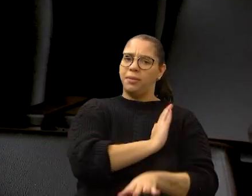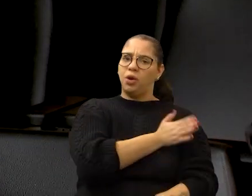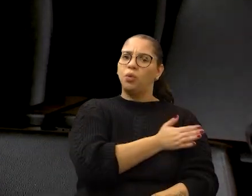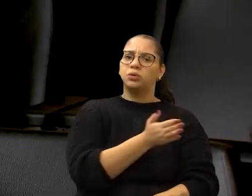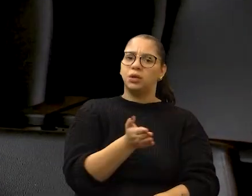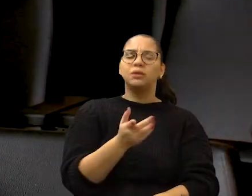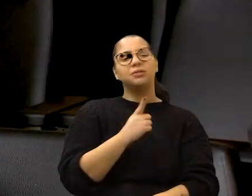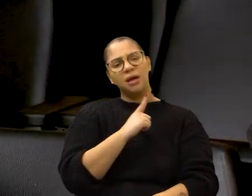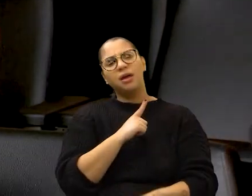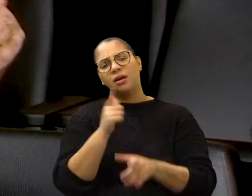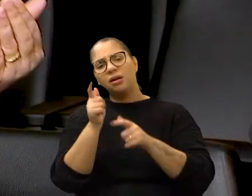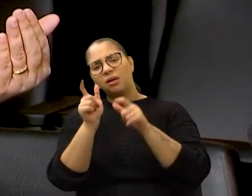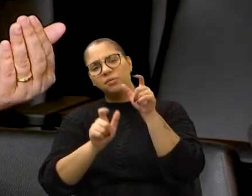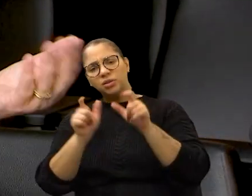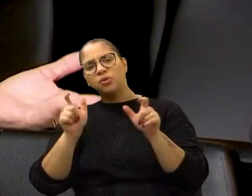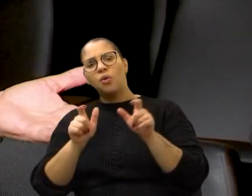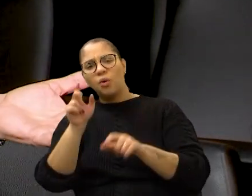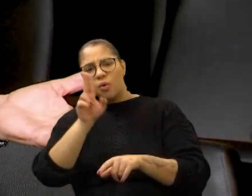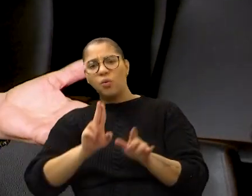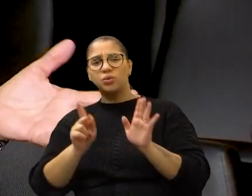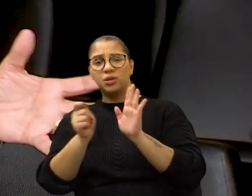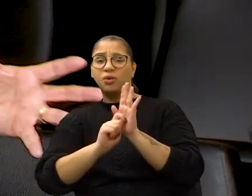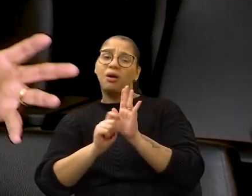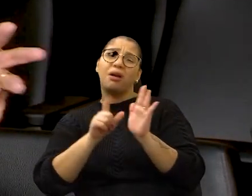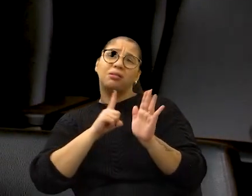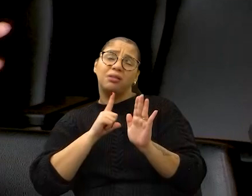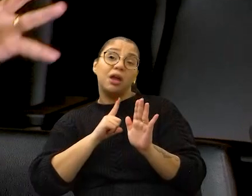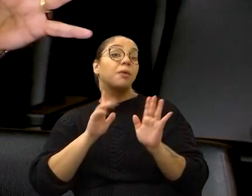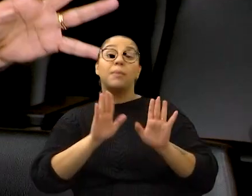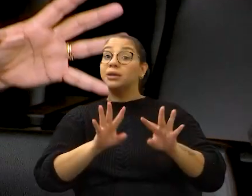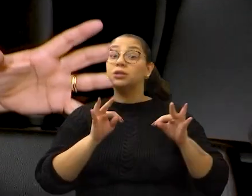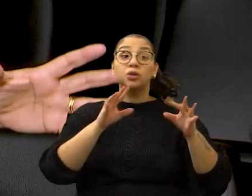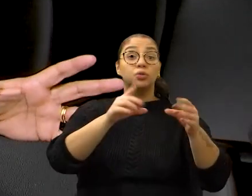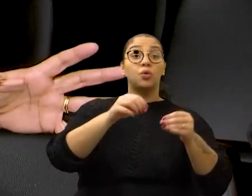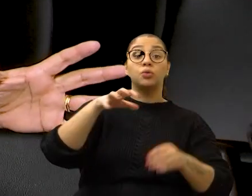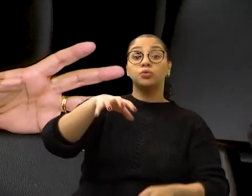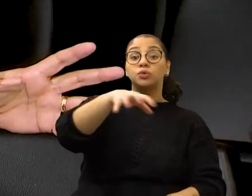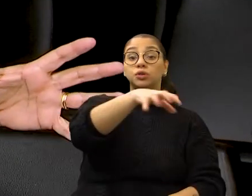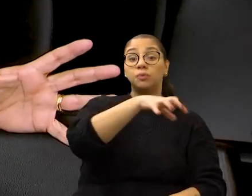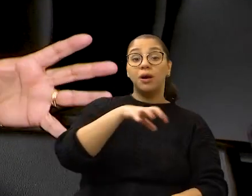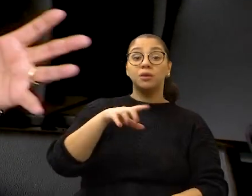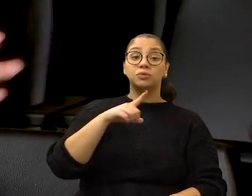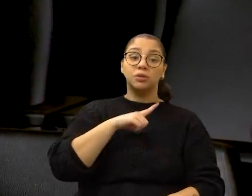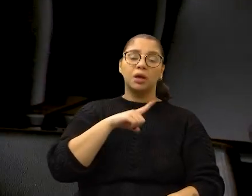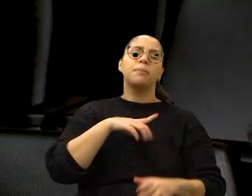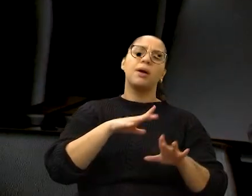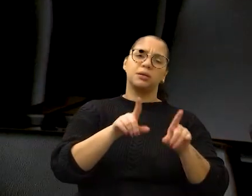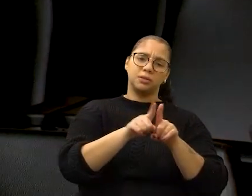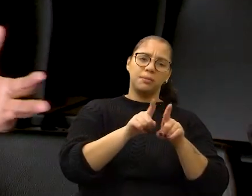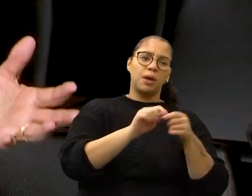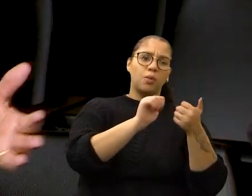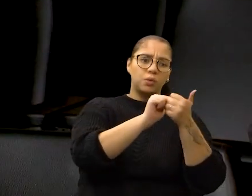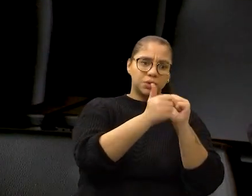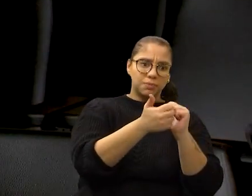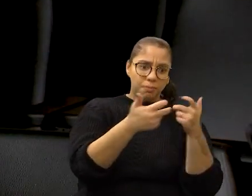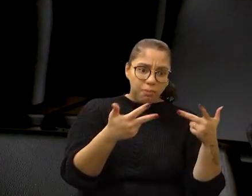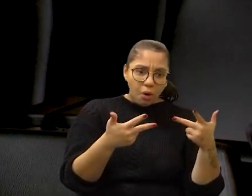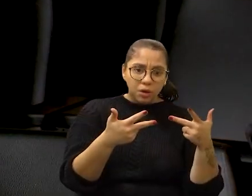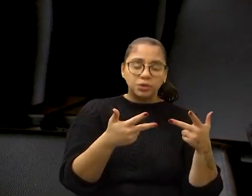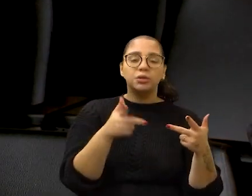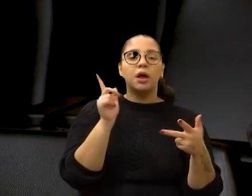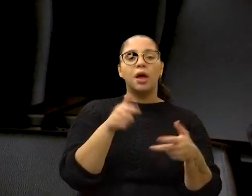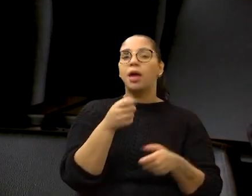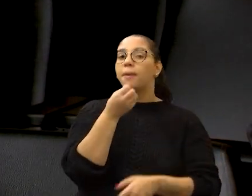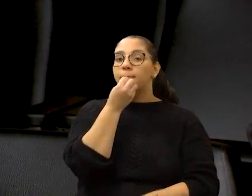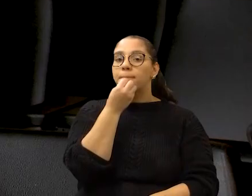Não é assim. Tem quem usa droga? Tem, mas em todos os espaços tem. Mas tem os que não usam. Agora, o esporte,